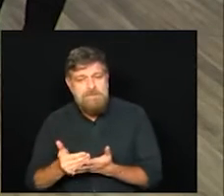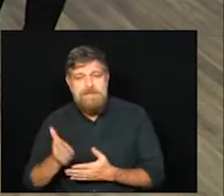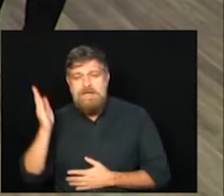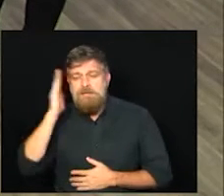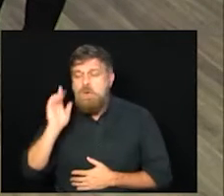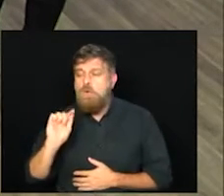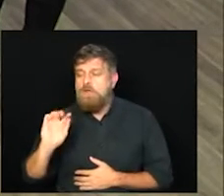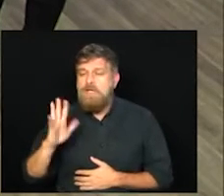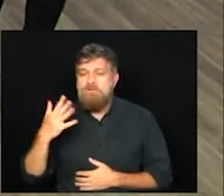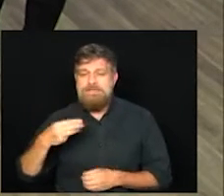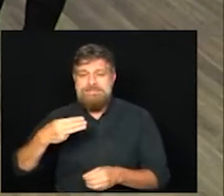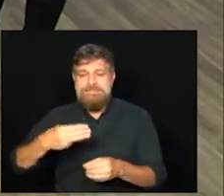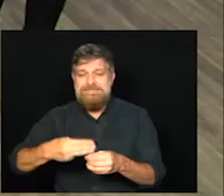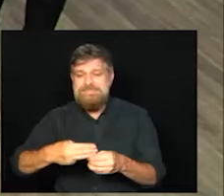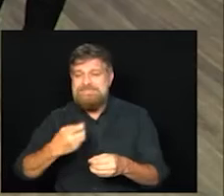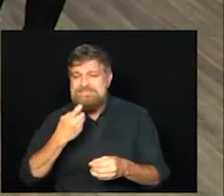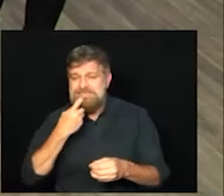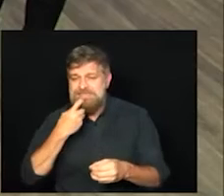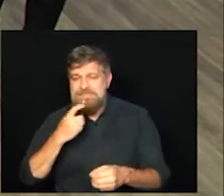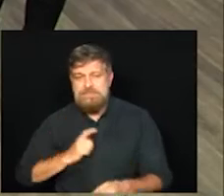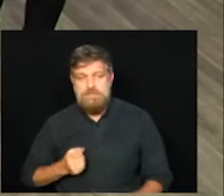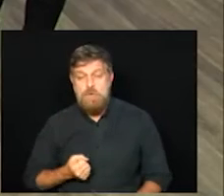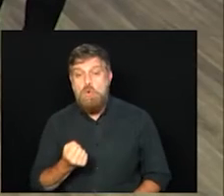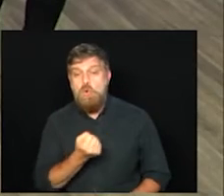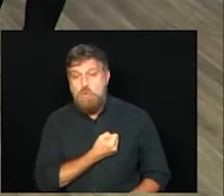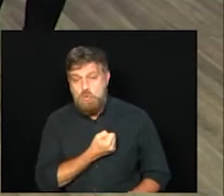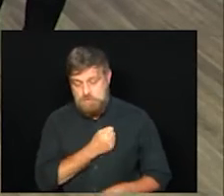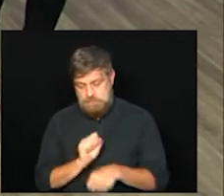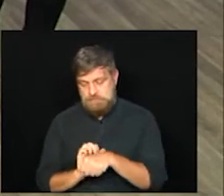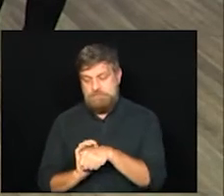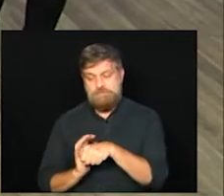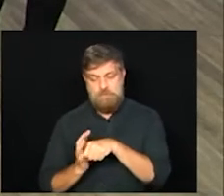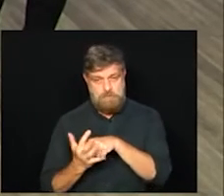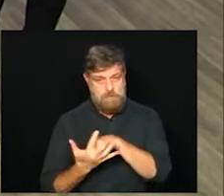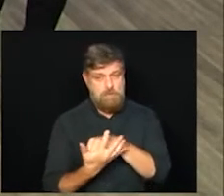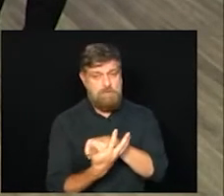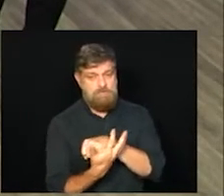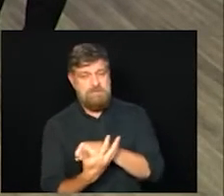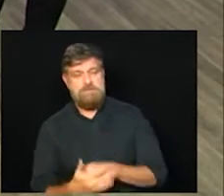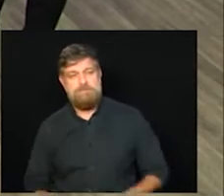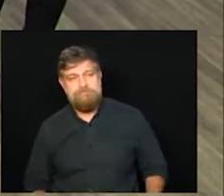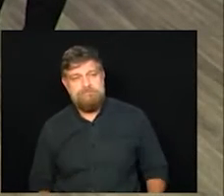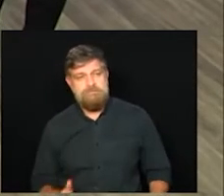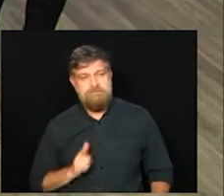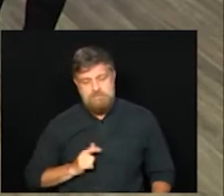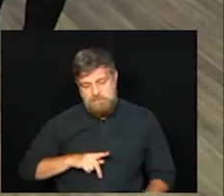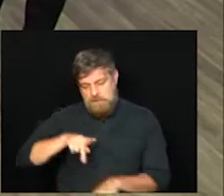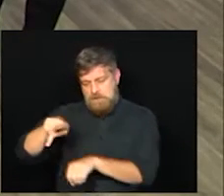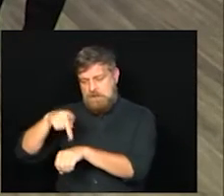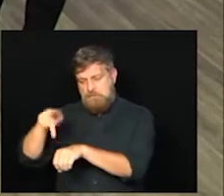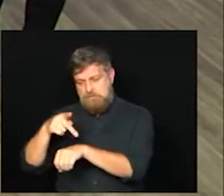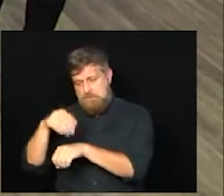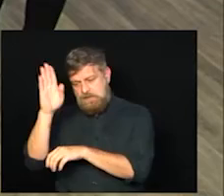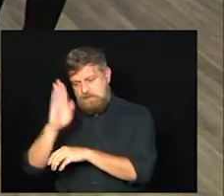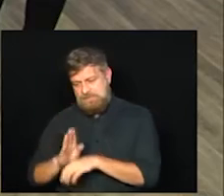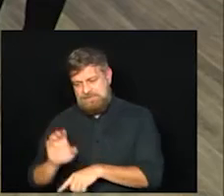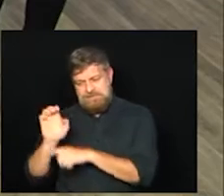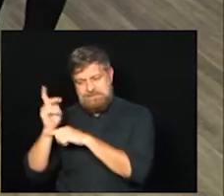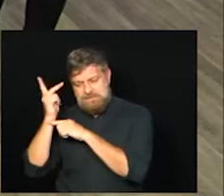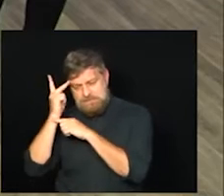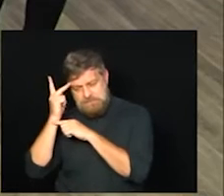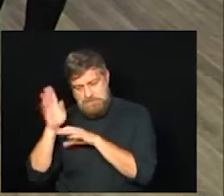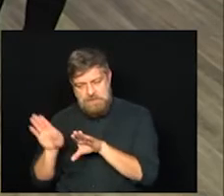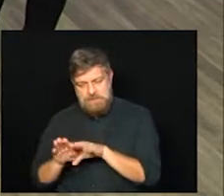da metrópole de Campinas, naquela atualização diária dos casos da Covid-19 no nosso país, estado de São Paulo,